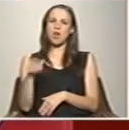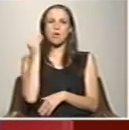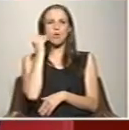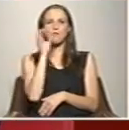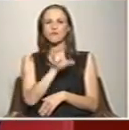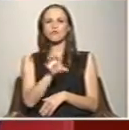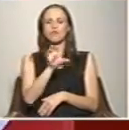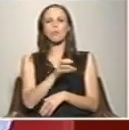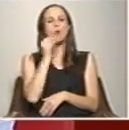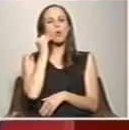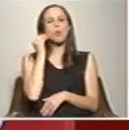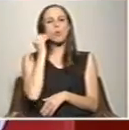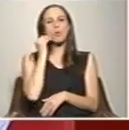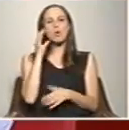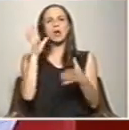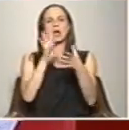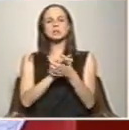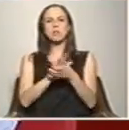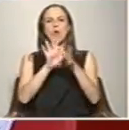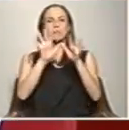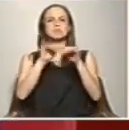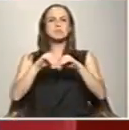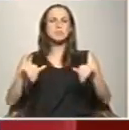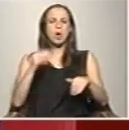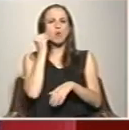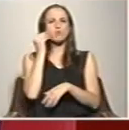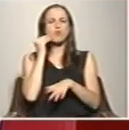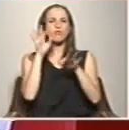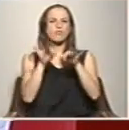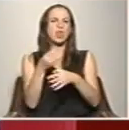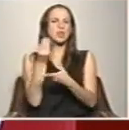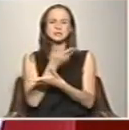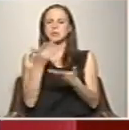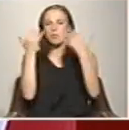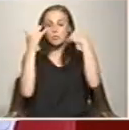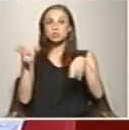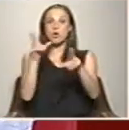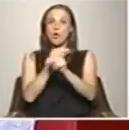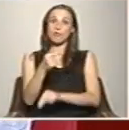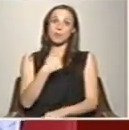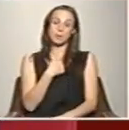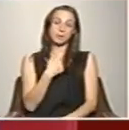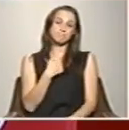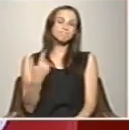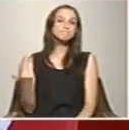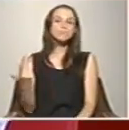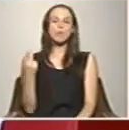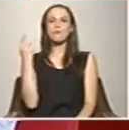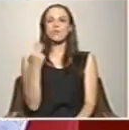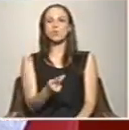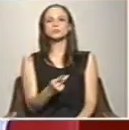põe fim ao seu casamento. Para mim, é o dado novo, é um tipo de